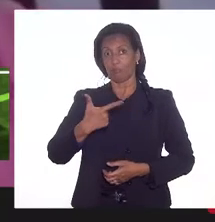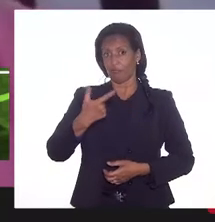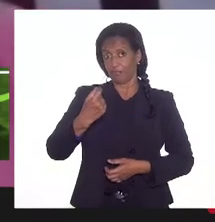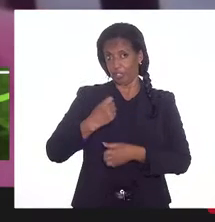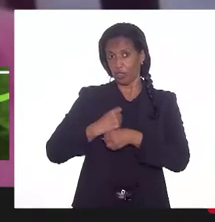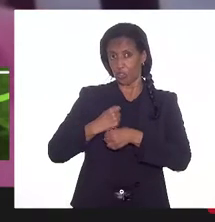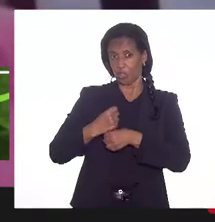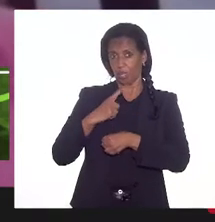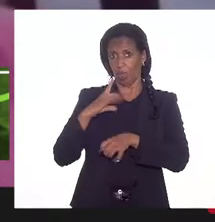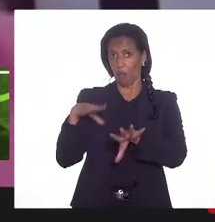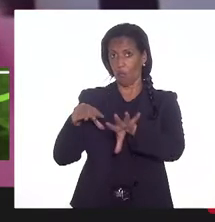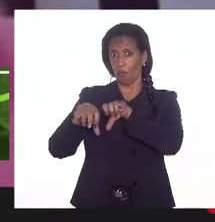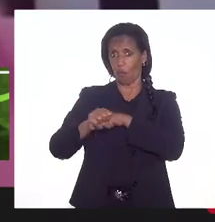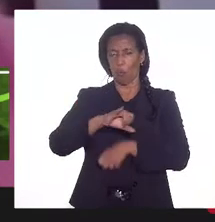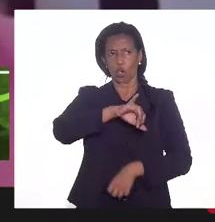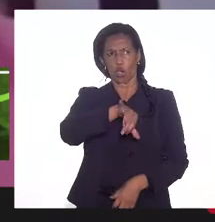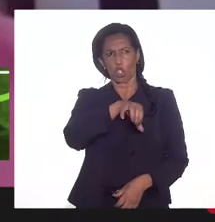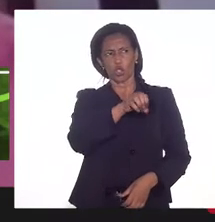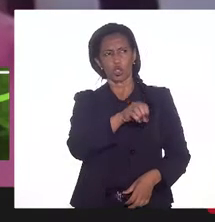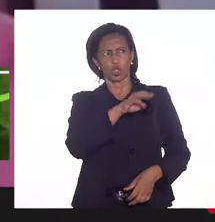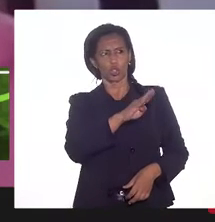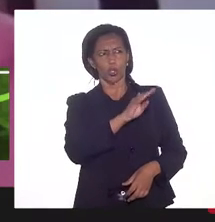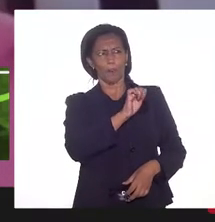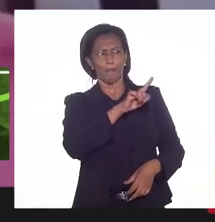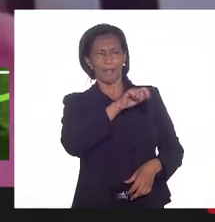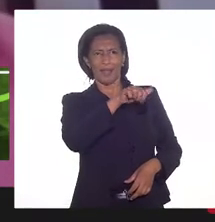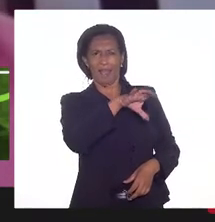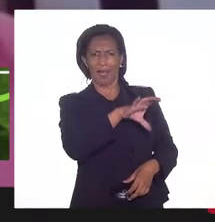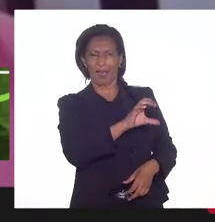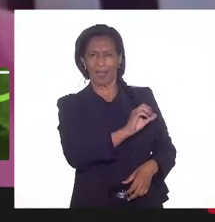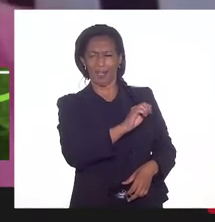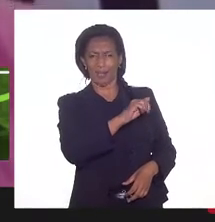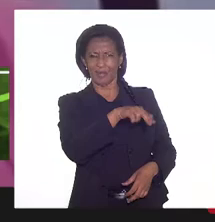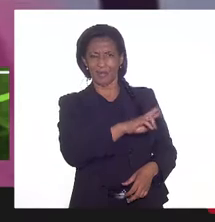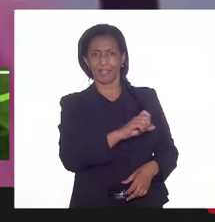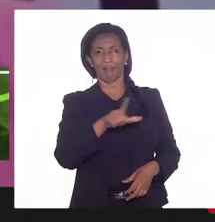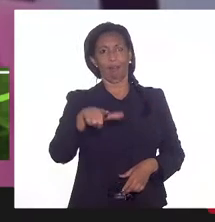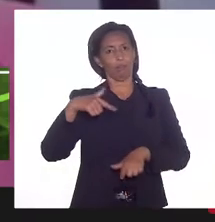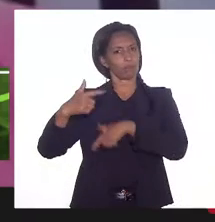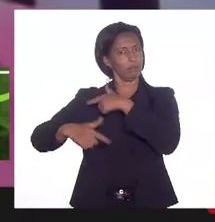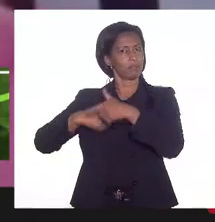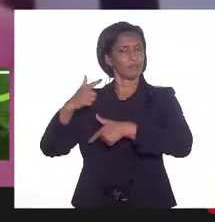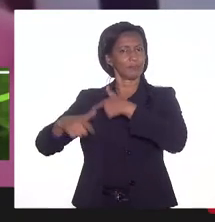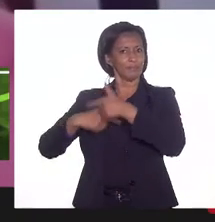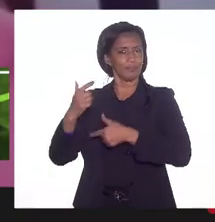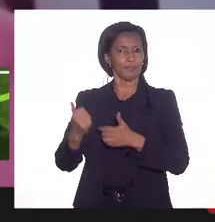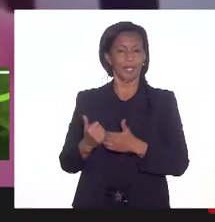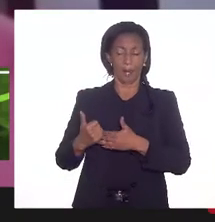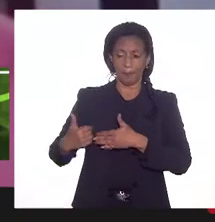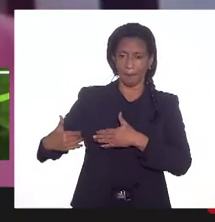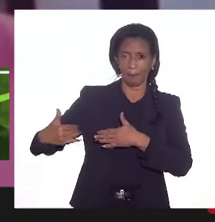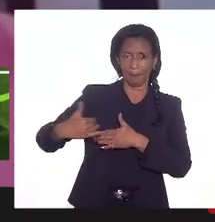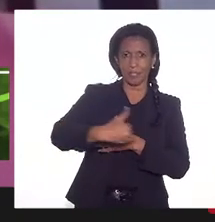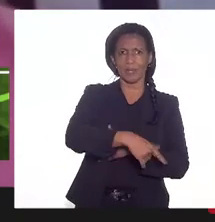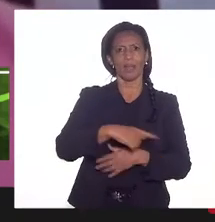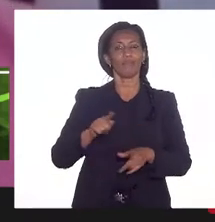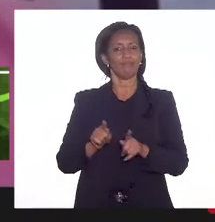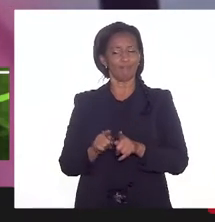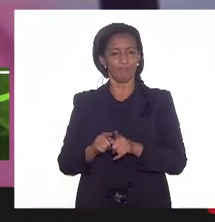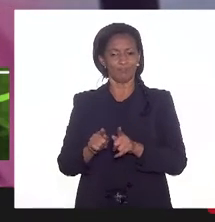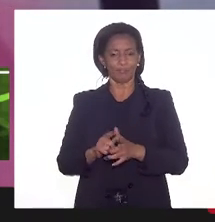formou Jobilac essa galera toda veio de Quintino para ir para o mercado de trabalho passaram por aqui também